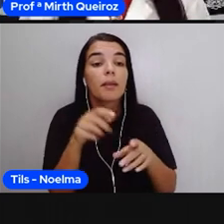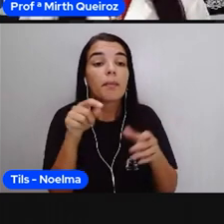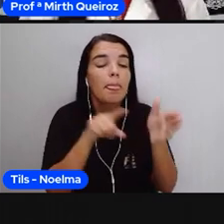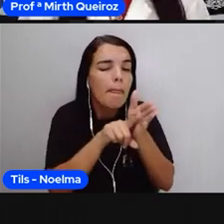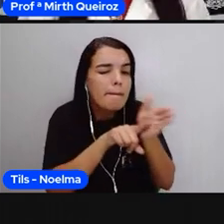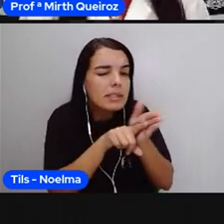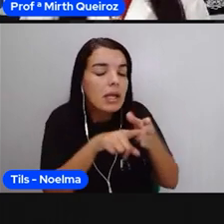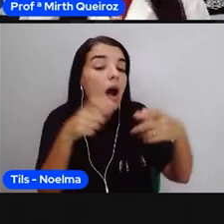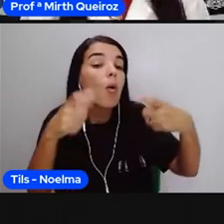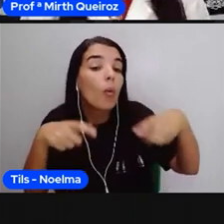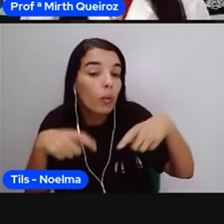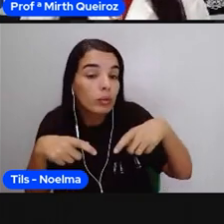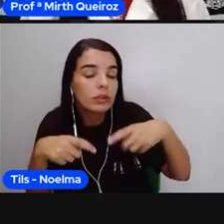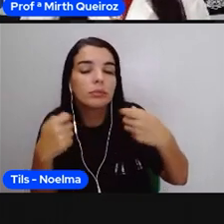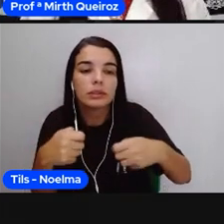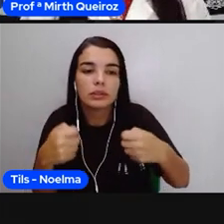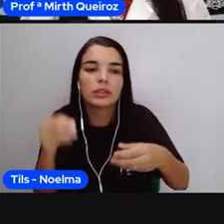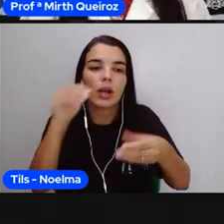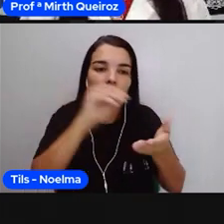vocês tiraram.